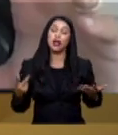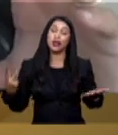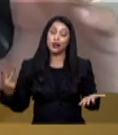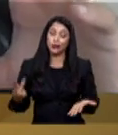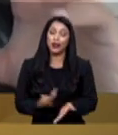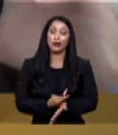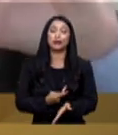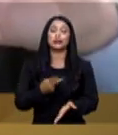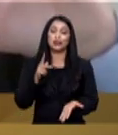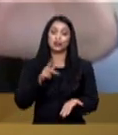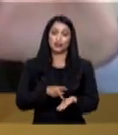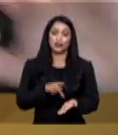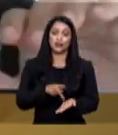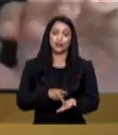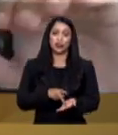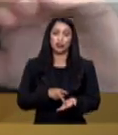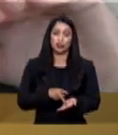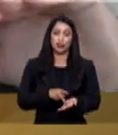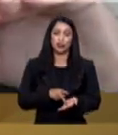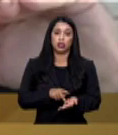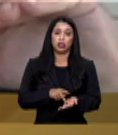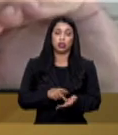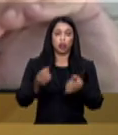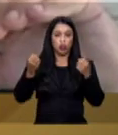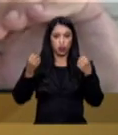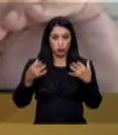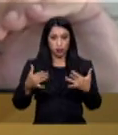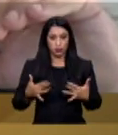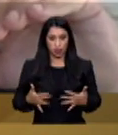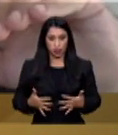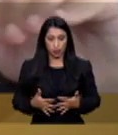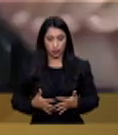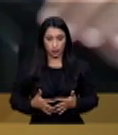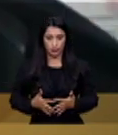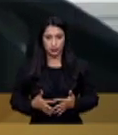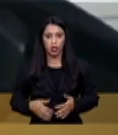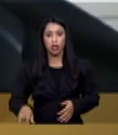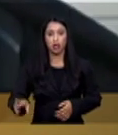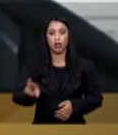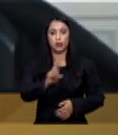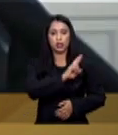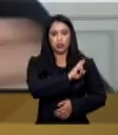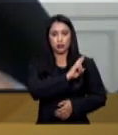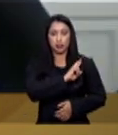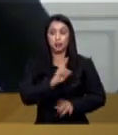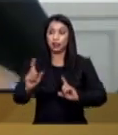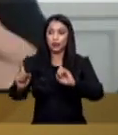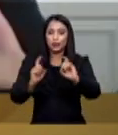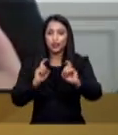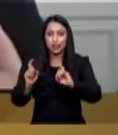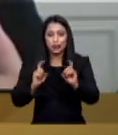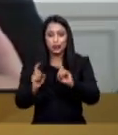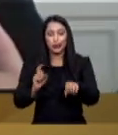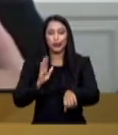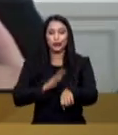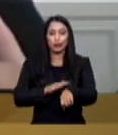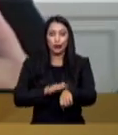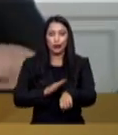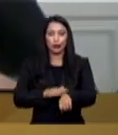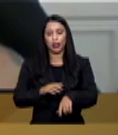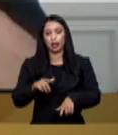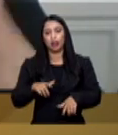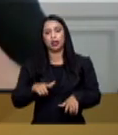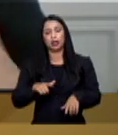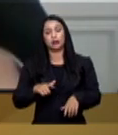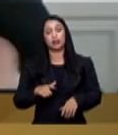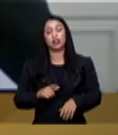realidade. Volto a dizer, eventual responsabilidade do gestor na sequência